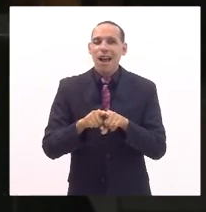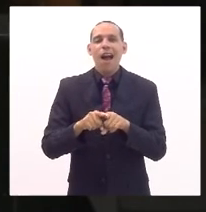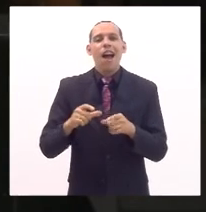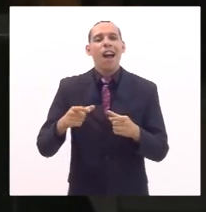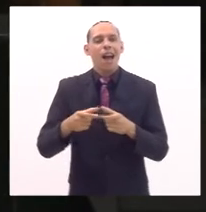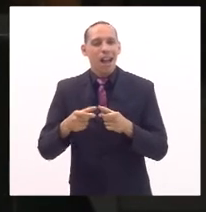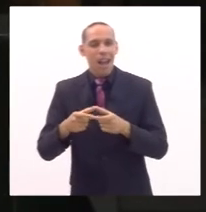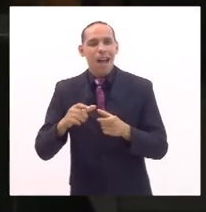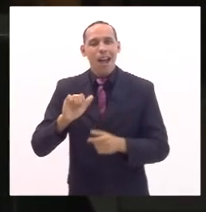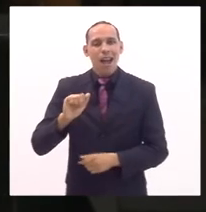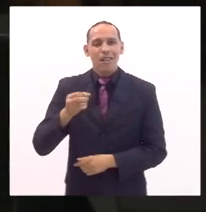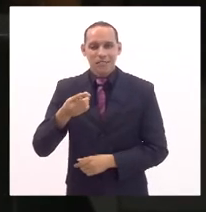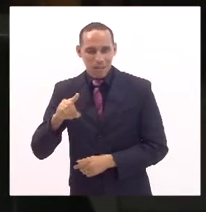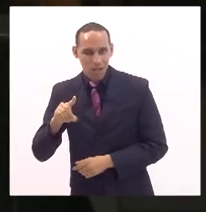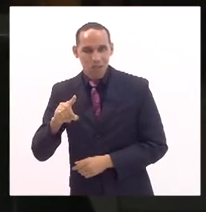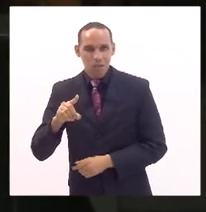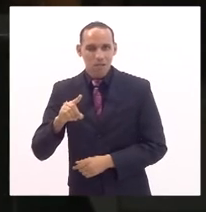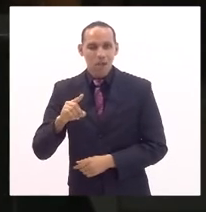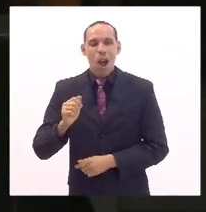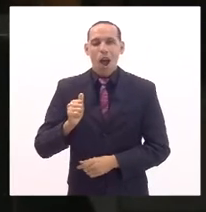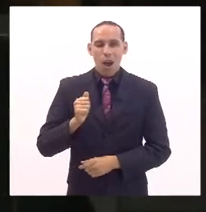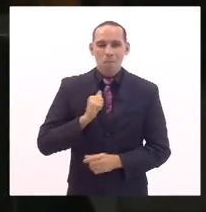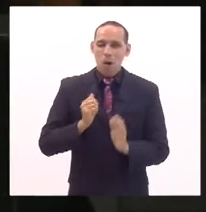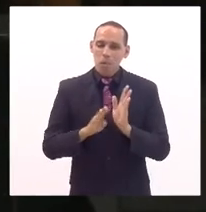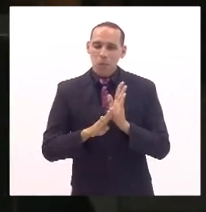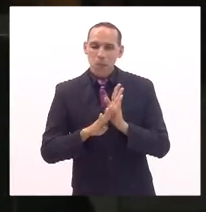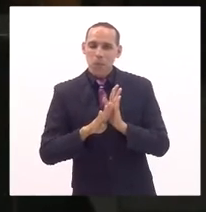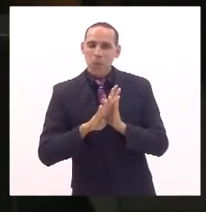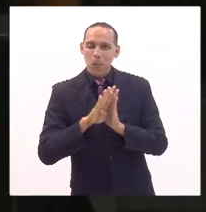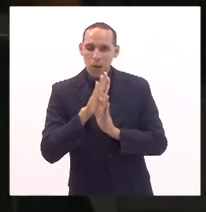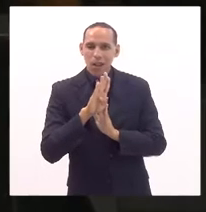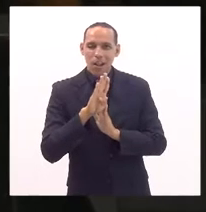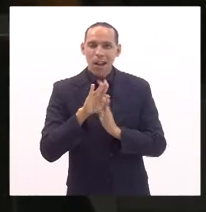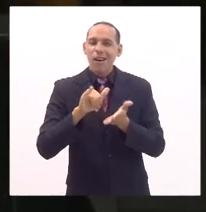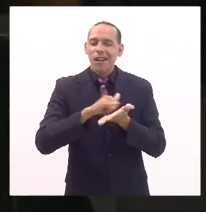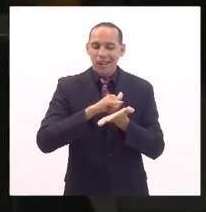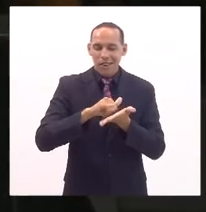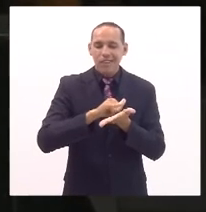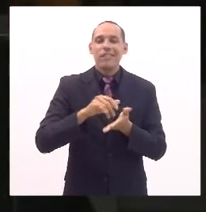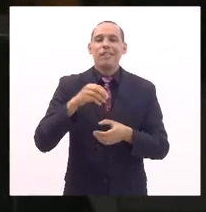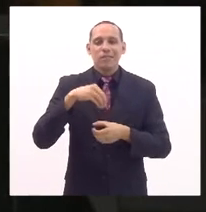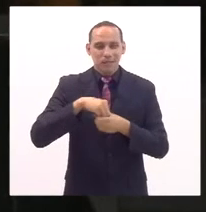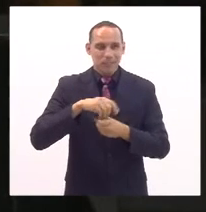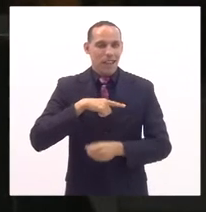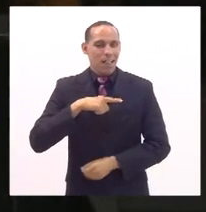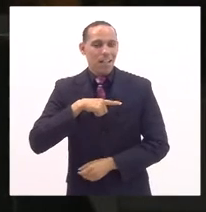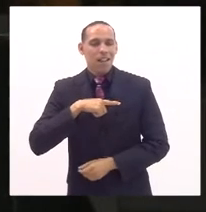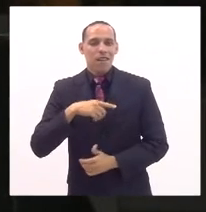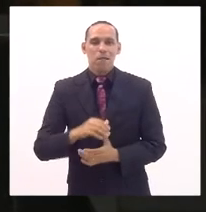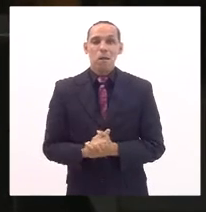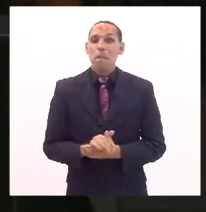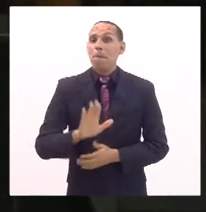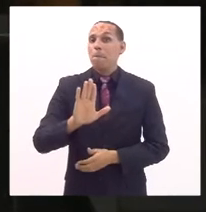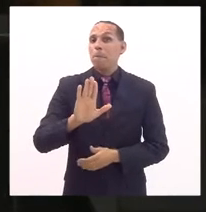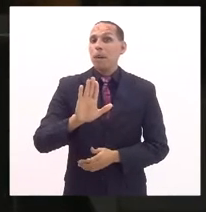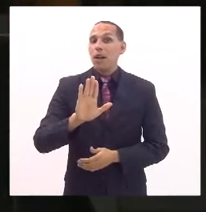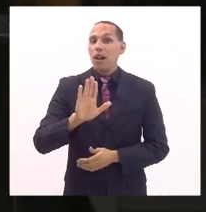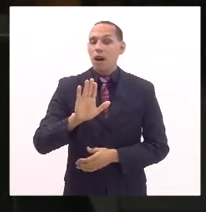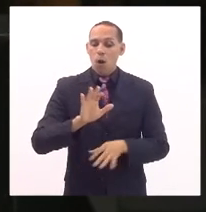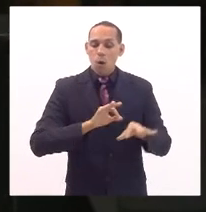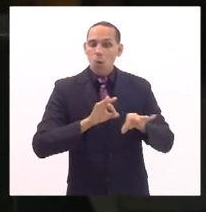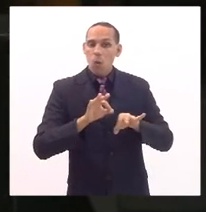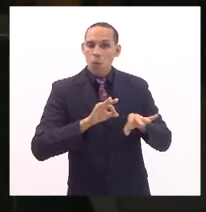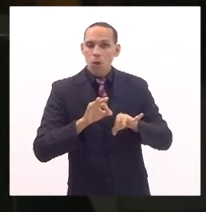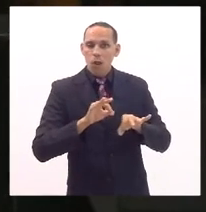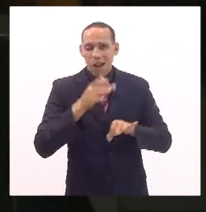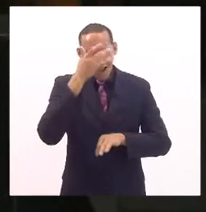valores inclusive na Bolsa de Nova York City É mas o seu controle